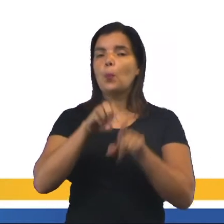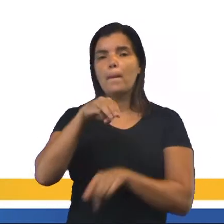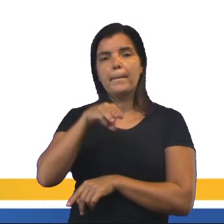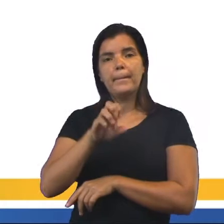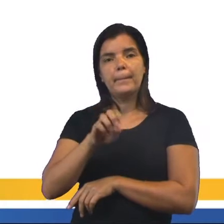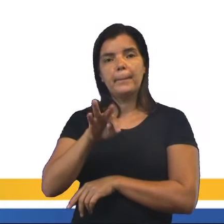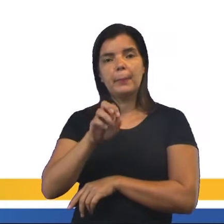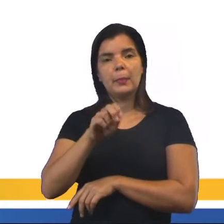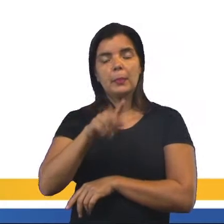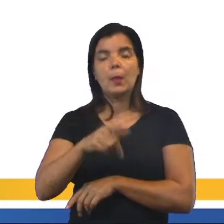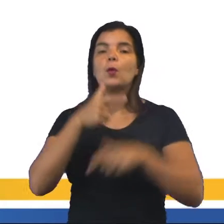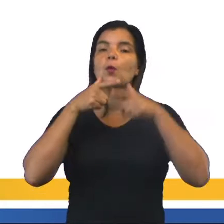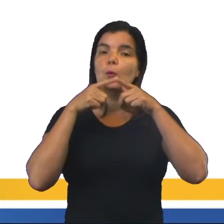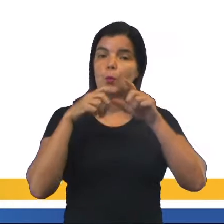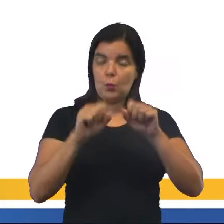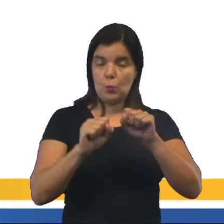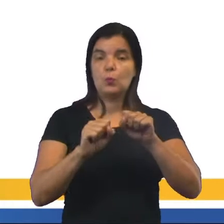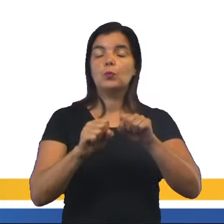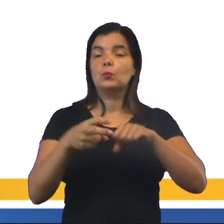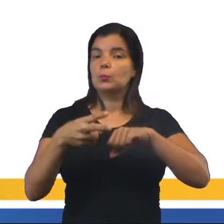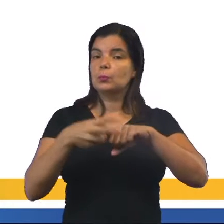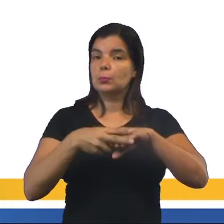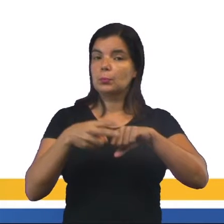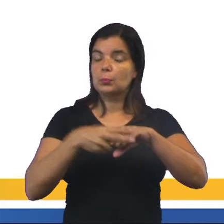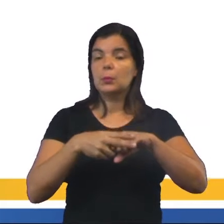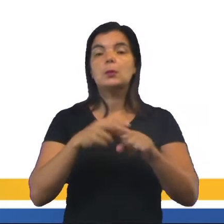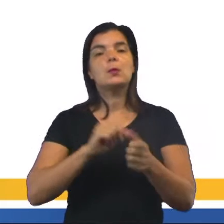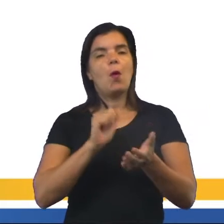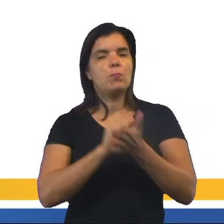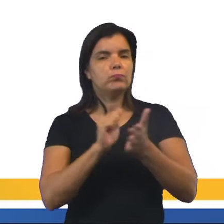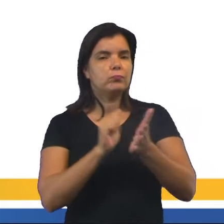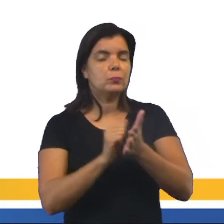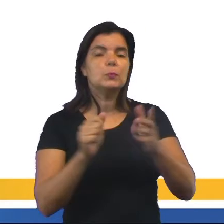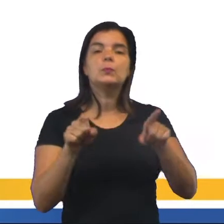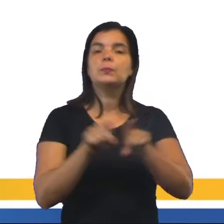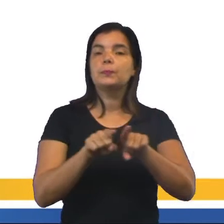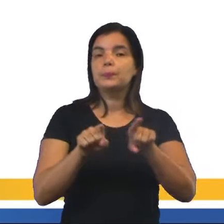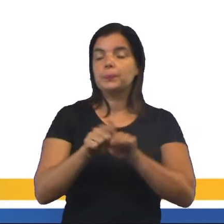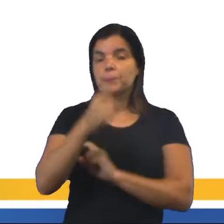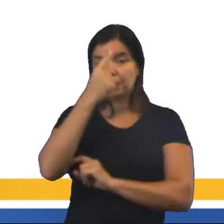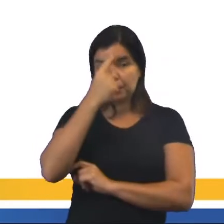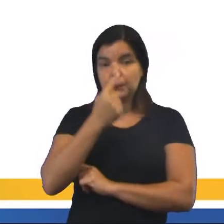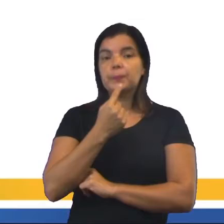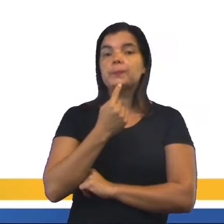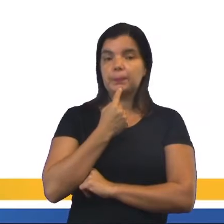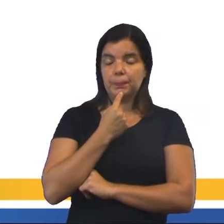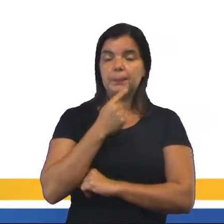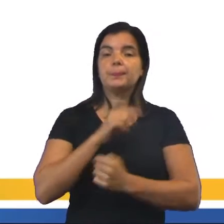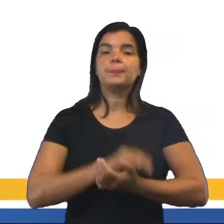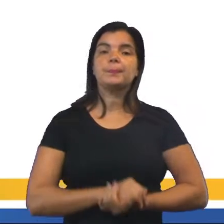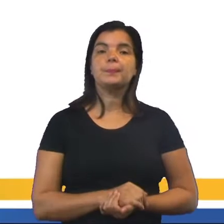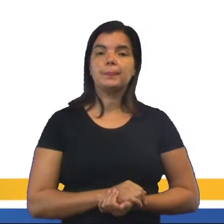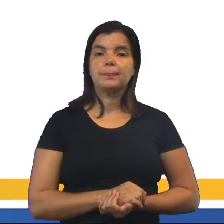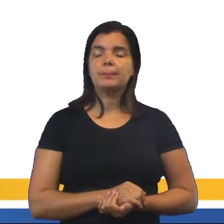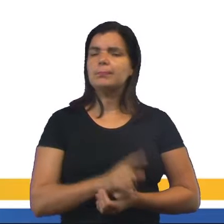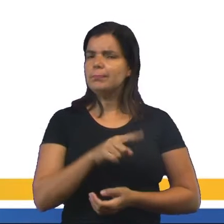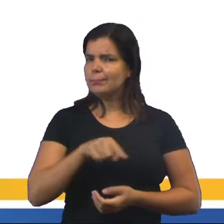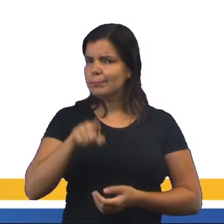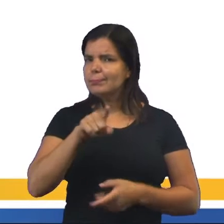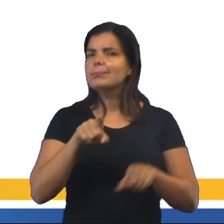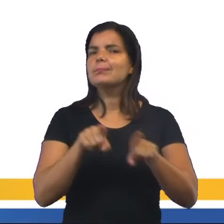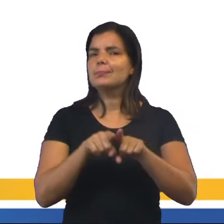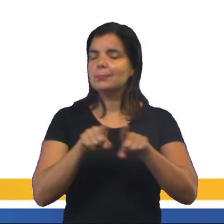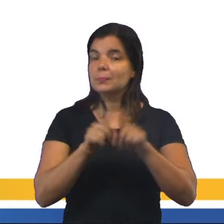utiliza tanto a linguagem verbal, como nós vimos, são as palavras, como a linguagem não verbal, que são as imagens. Você também